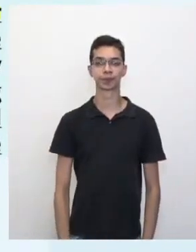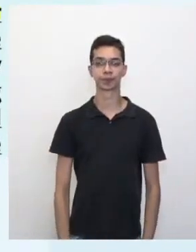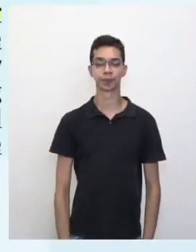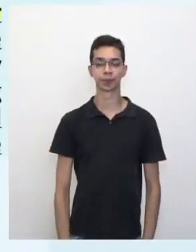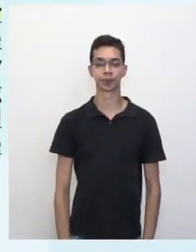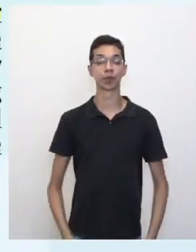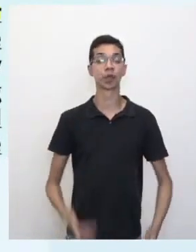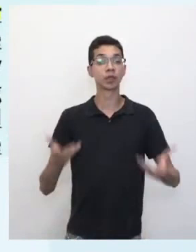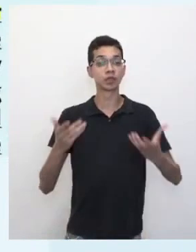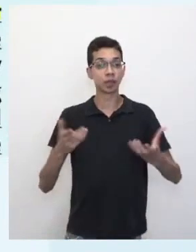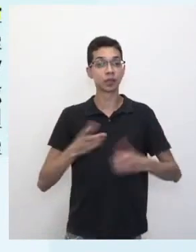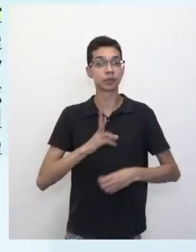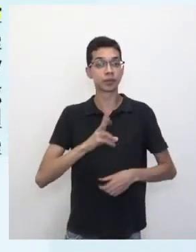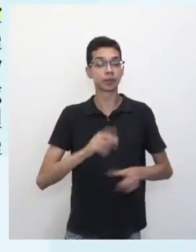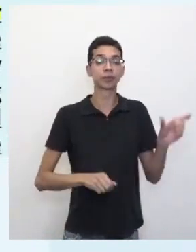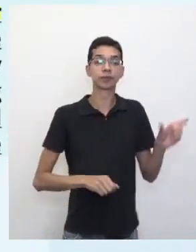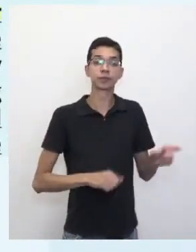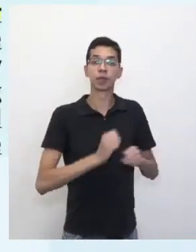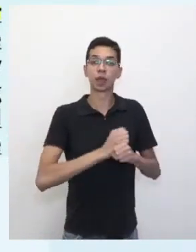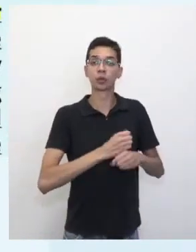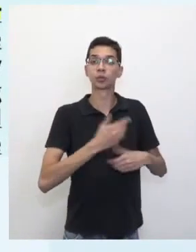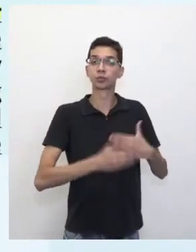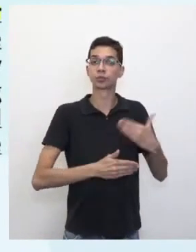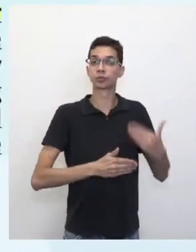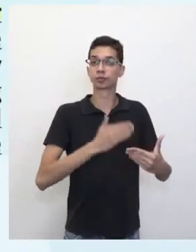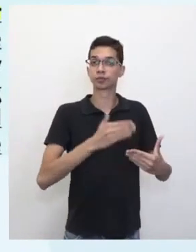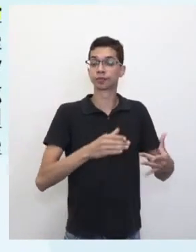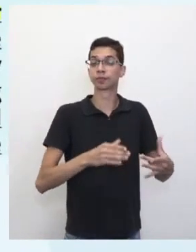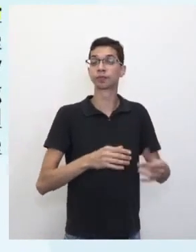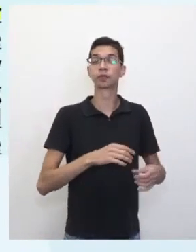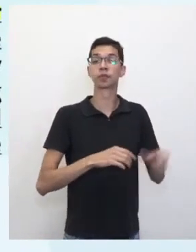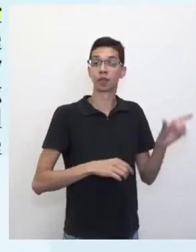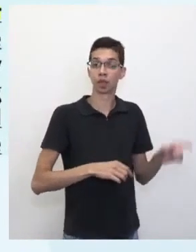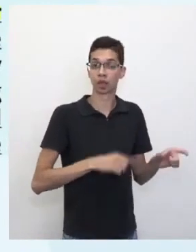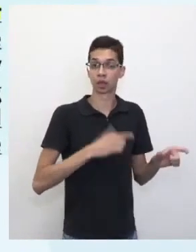chance todos os anos. Whether he likes it or not. Goste ele ou não.